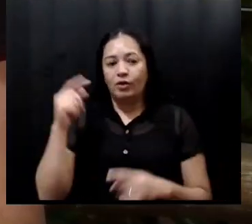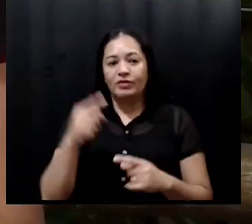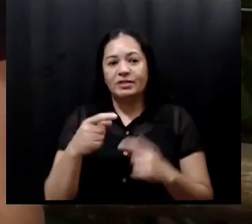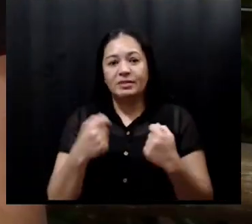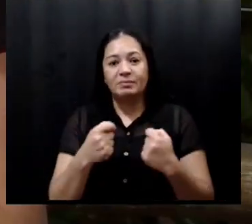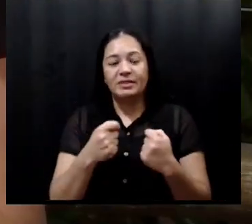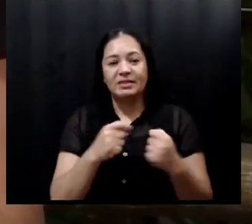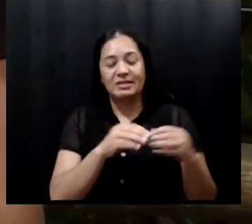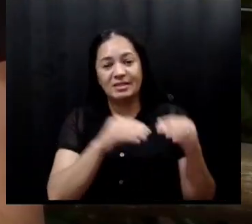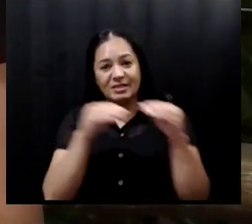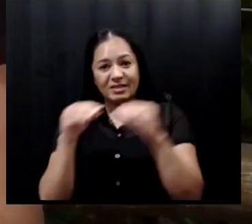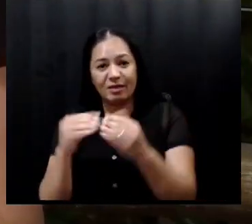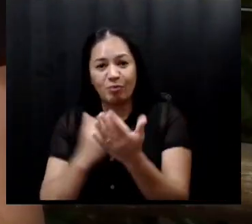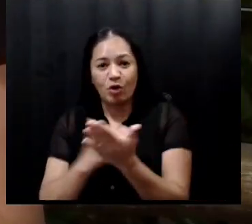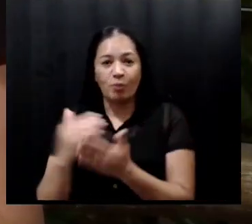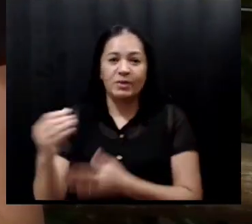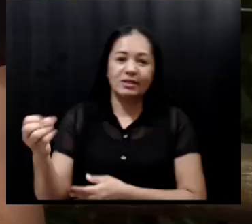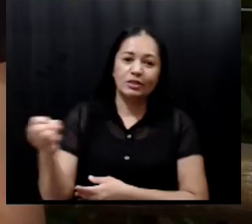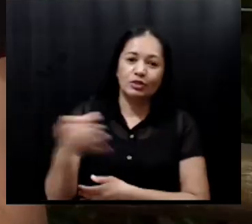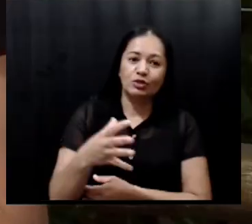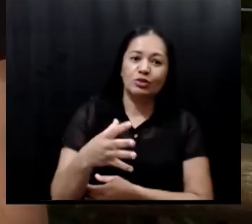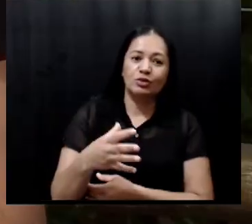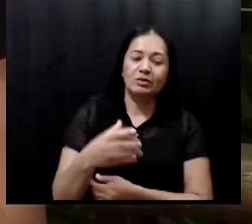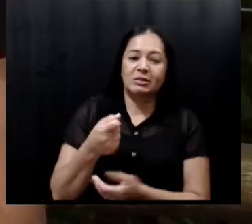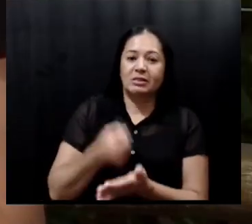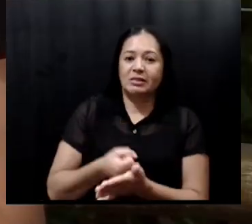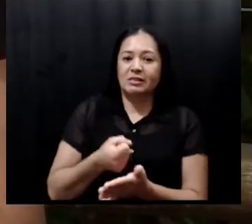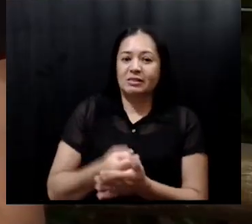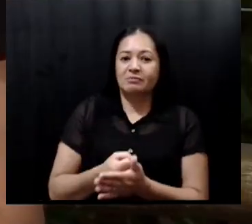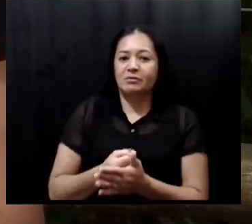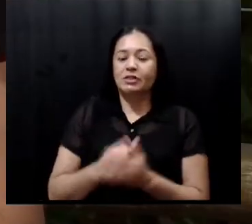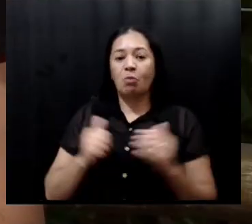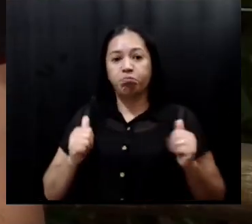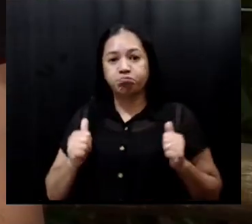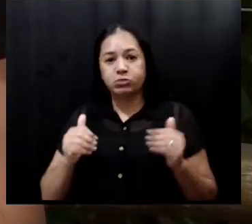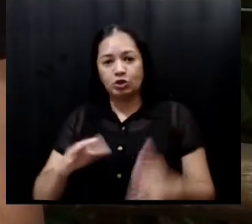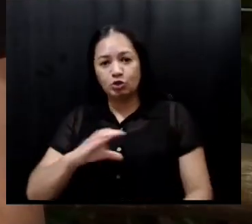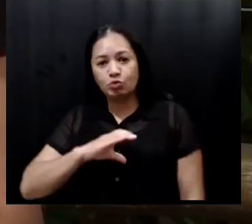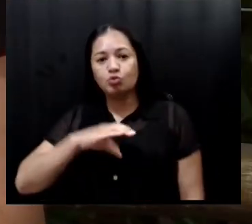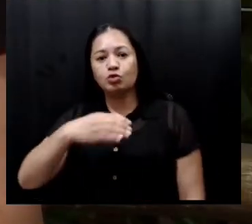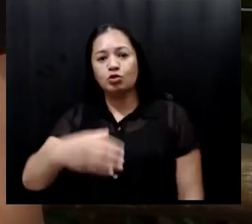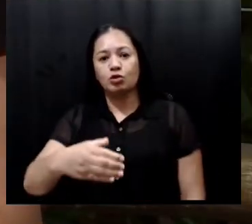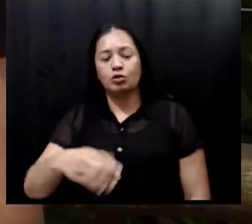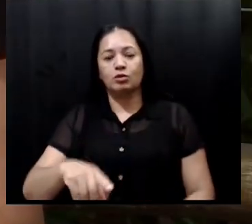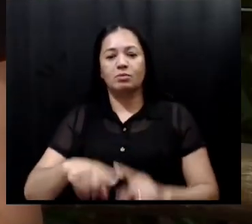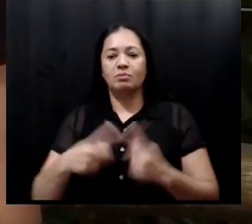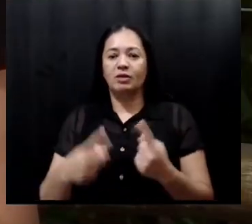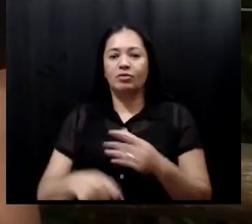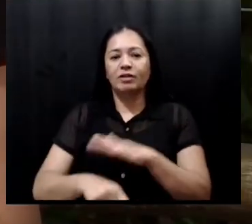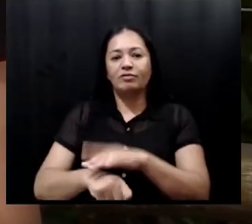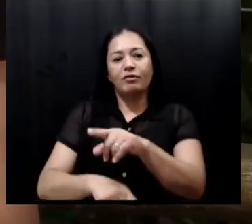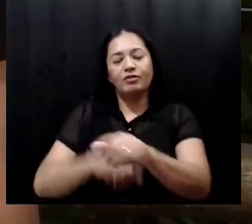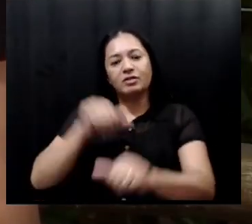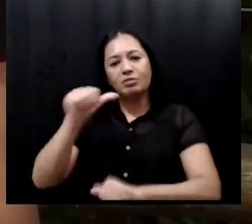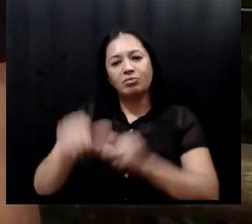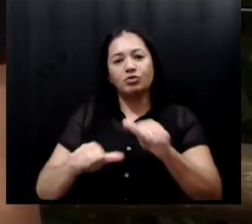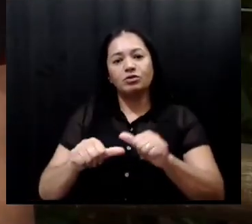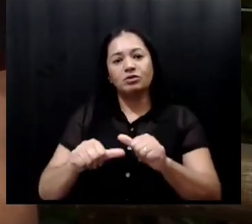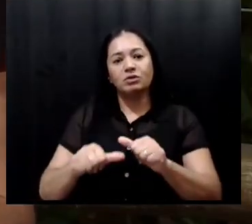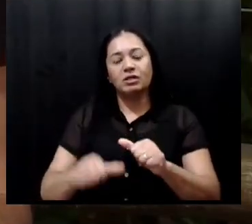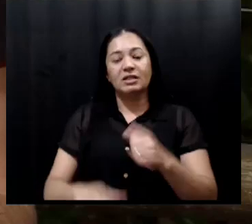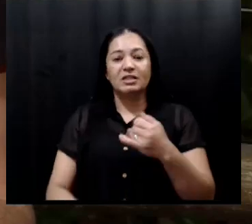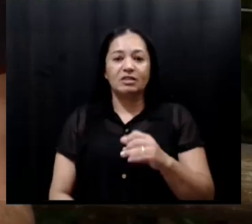coisa nova. Exige um passo de coragem, mas é o que vai fazer você mudar de onde você estava. Se você ficar estagnado